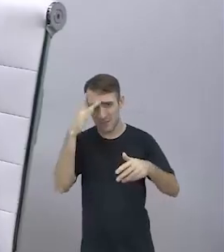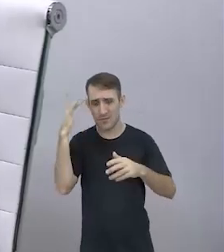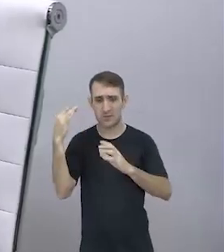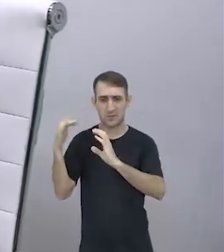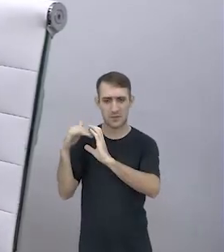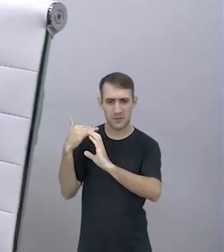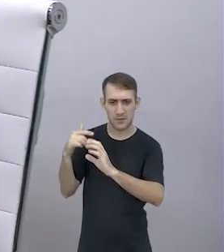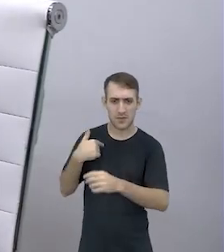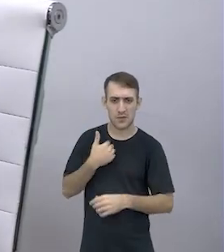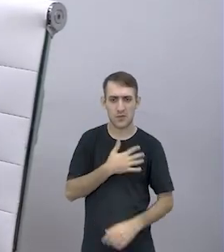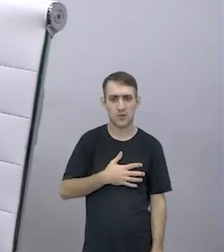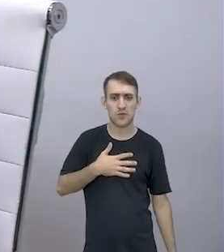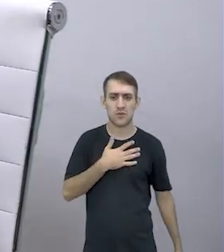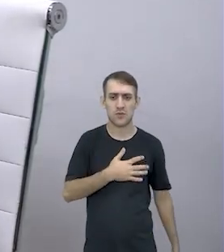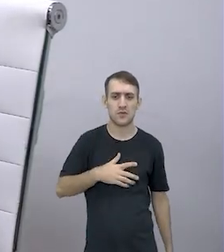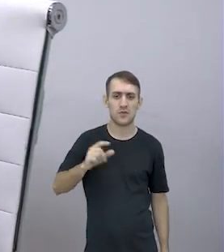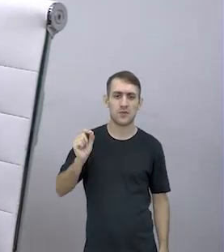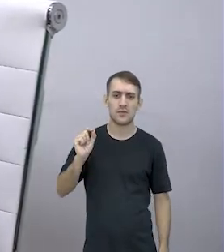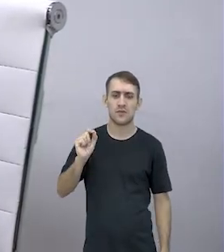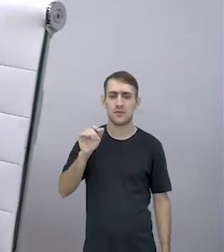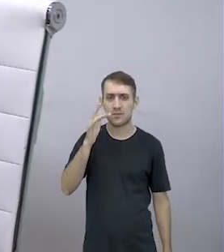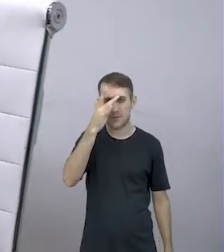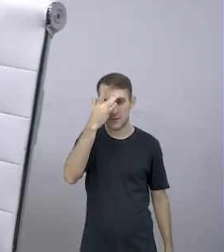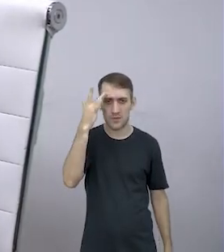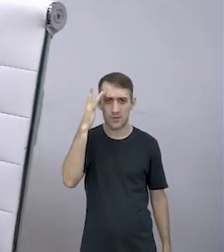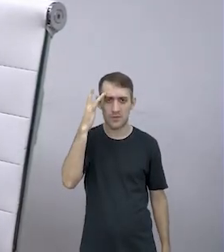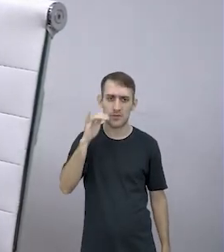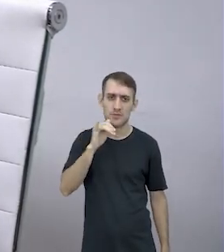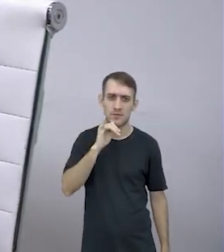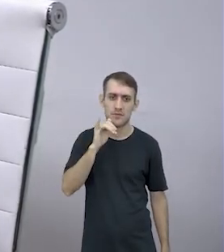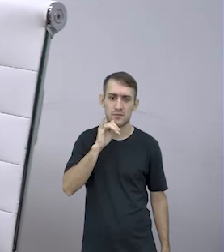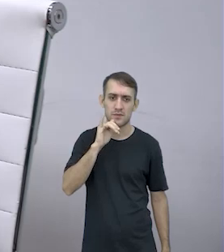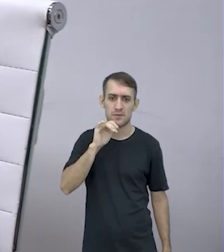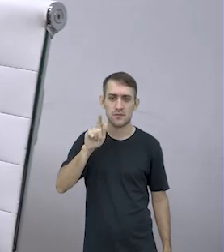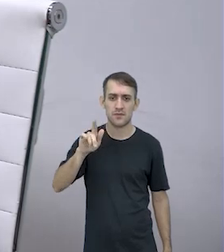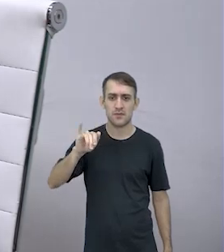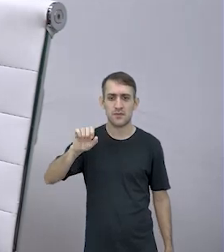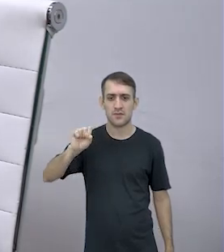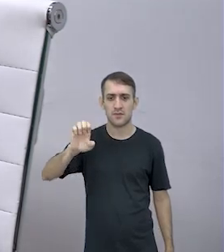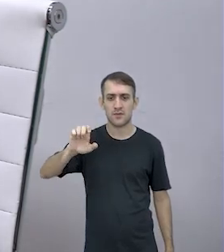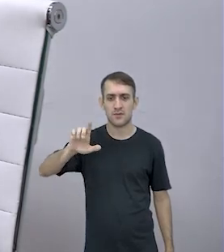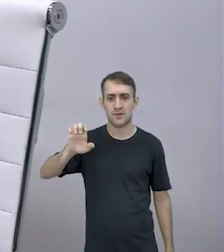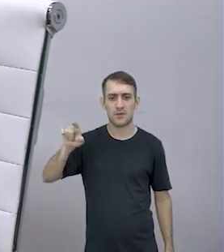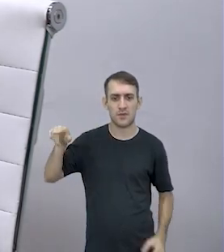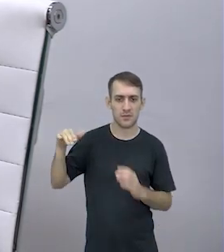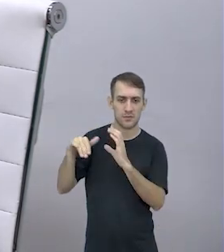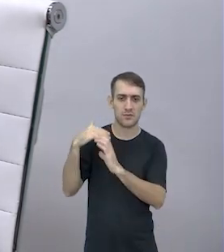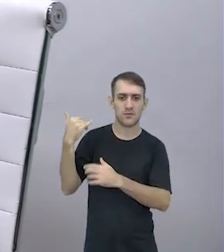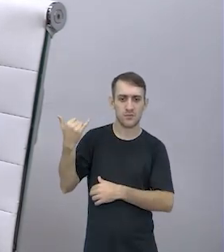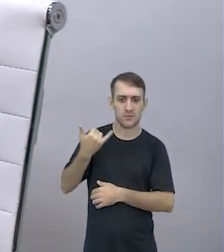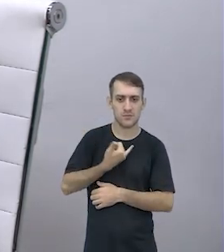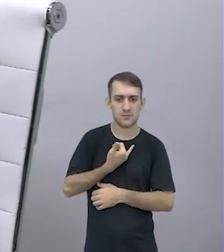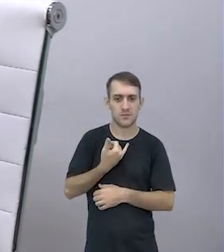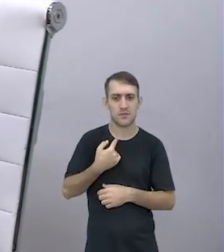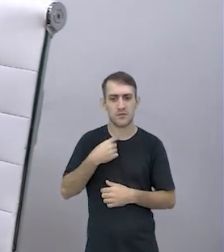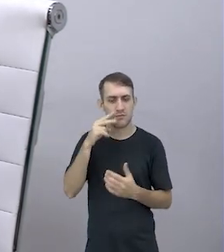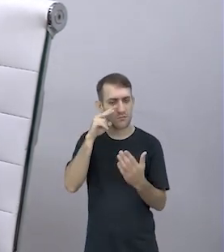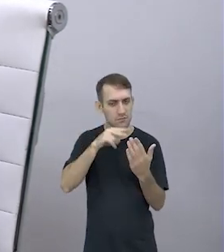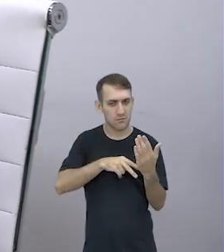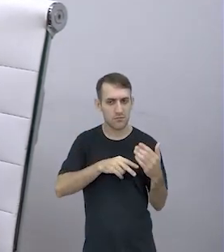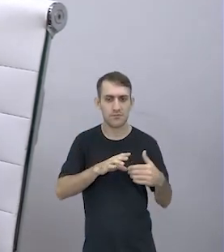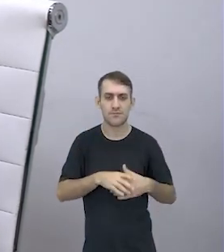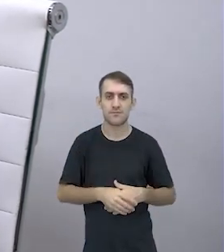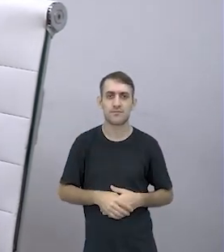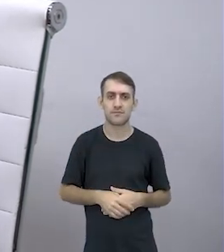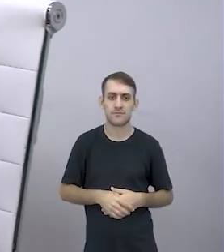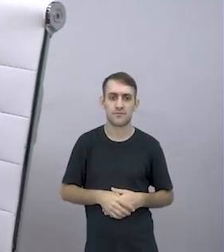e eu gostei muito do comentário aqui acho que é a Gisele que fez, deixa eu só ler, é a